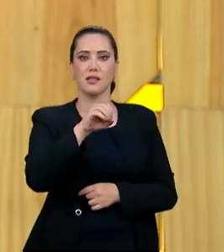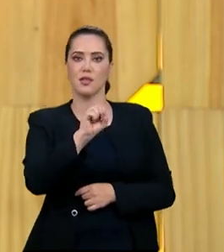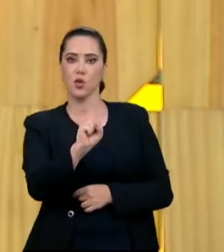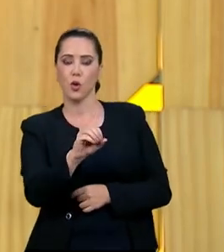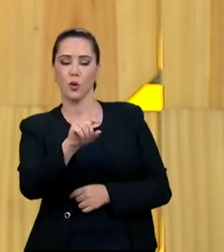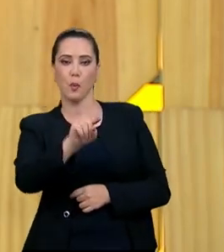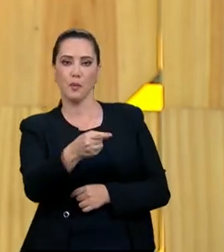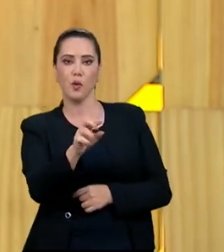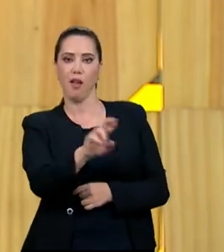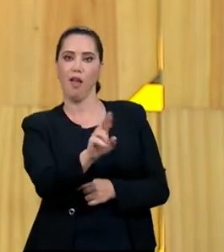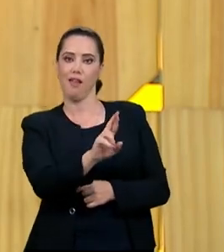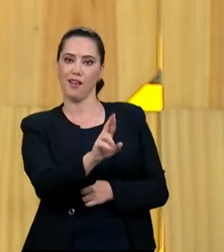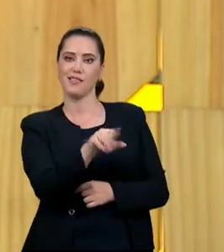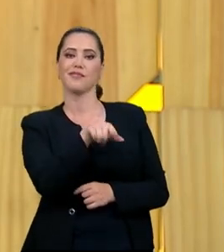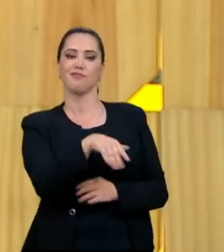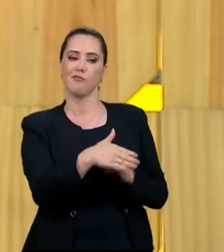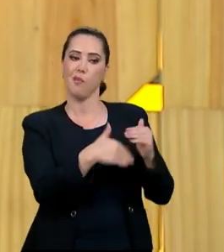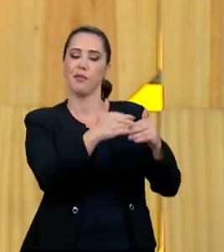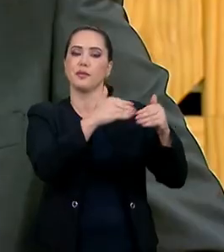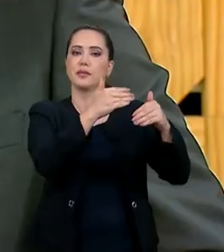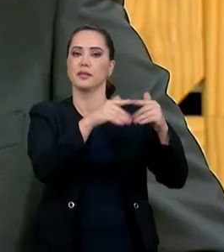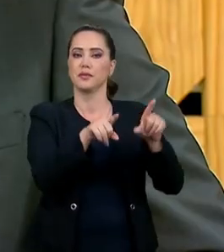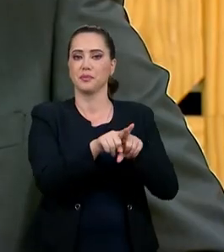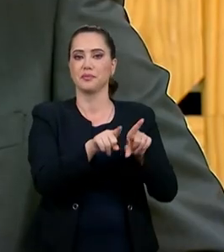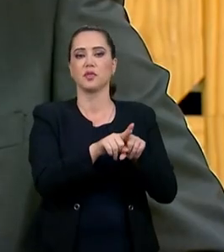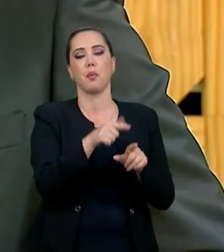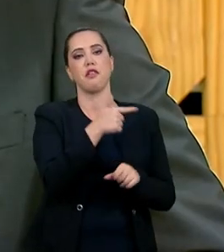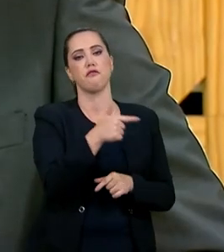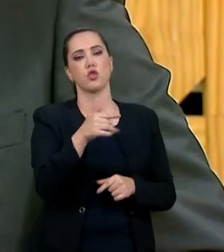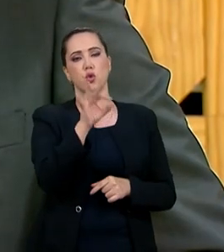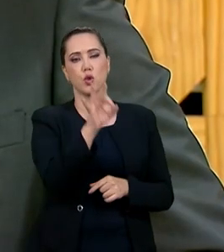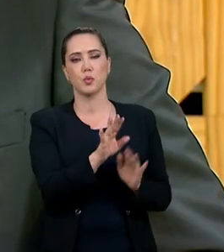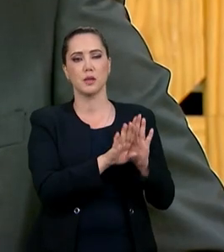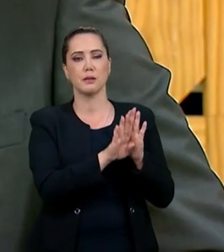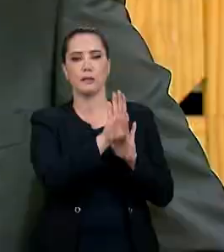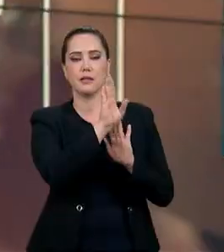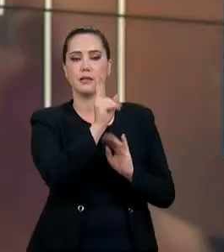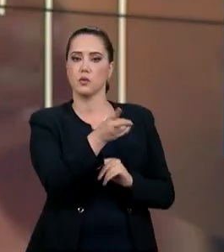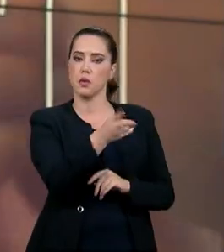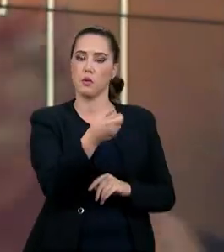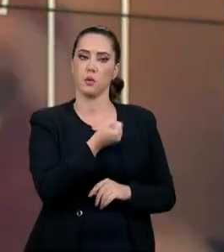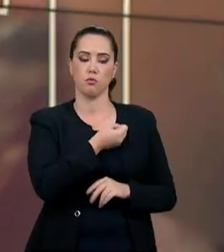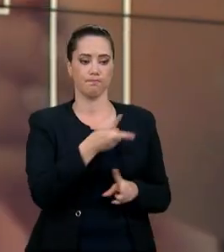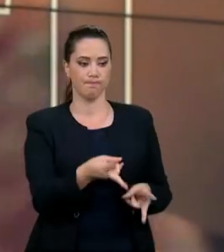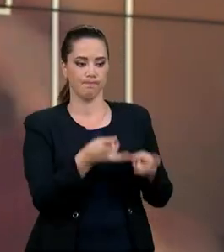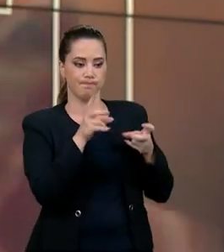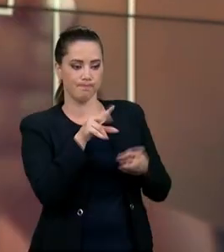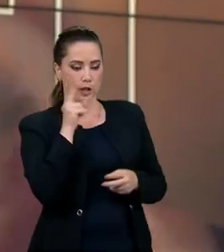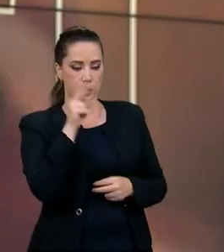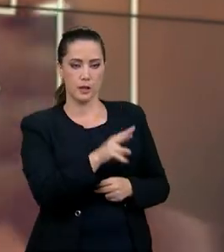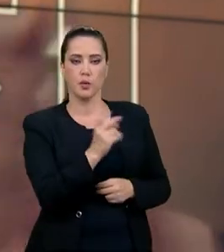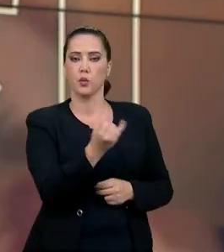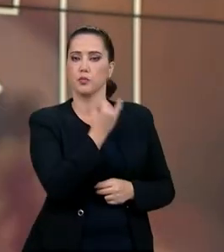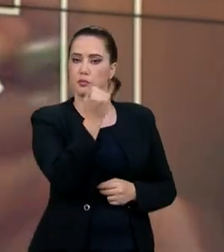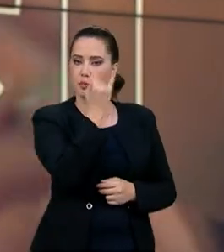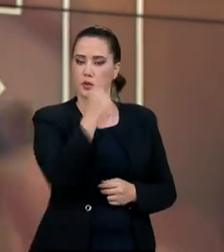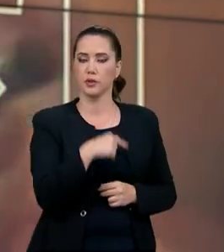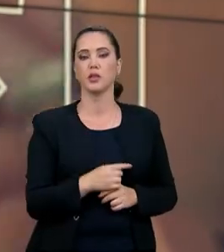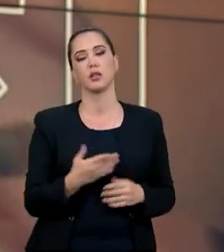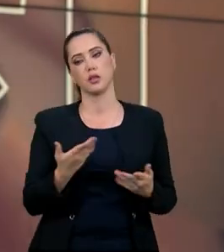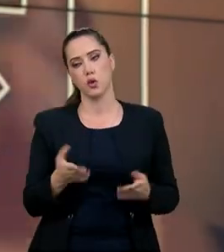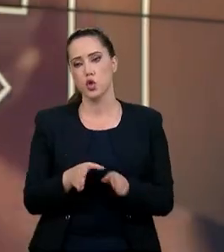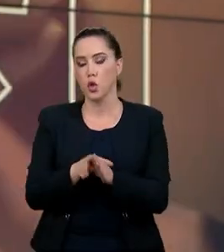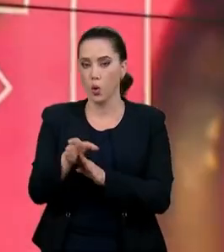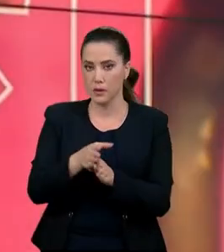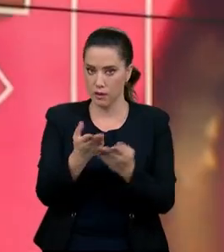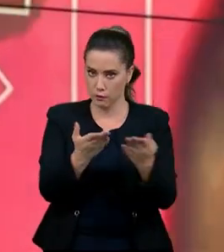ganho de produtividade desse segmento está em torno de 22%. Então, realmente, são números muito animadores e a gente, inclusive, aconselha, né, o empreendedor que está